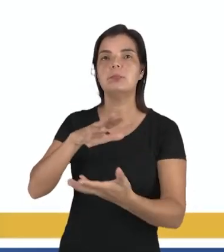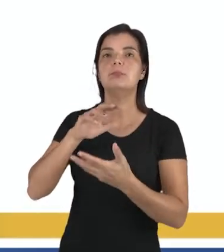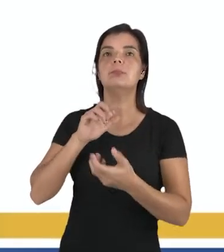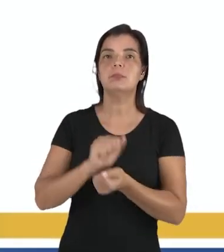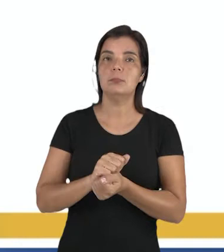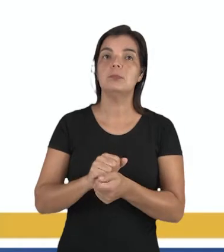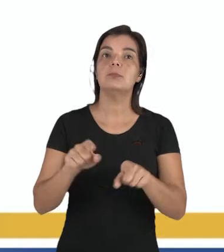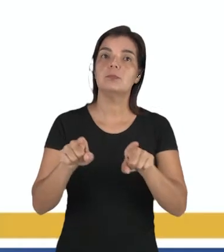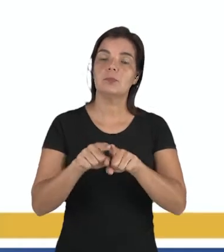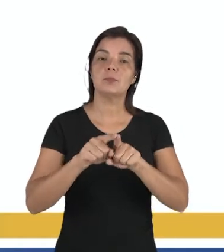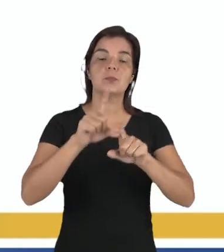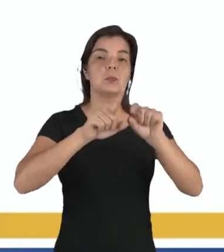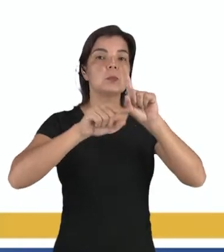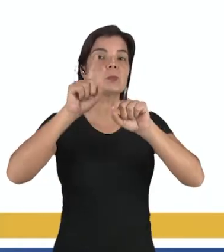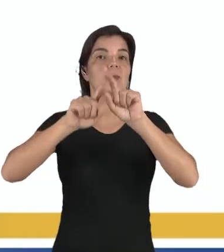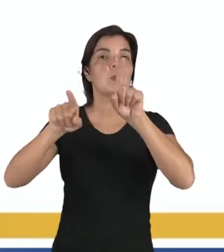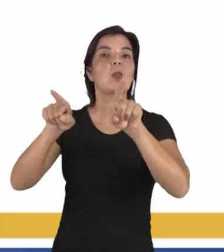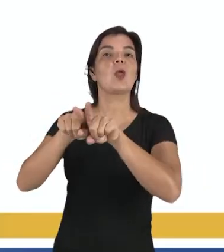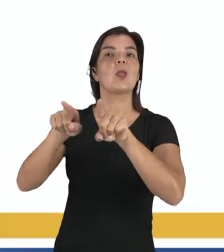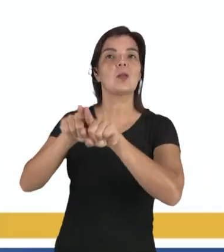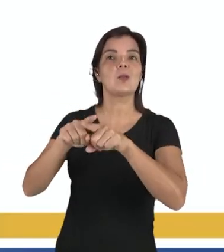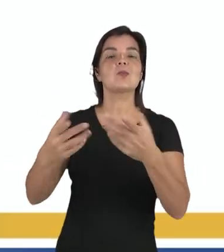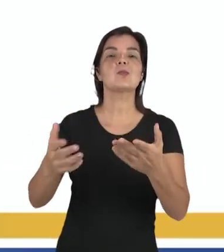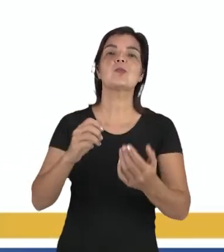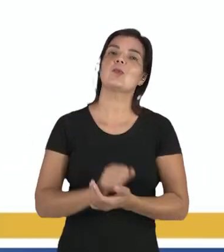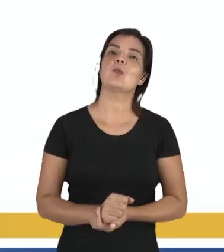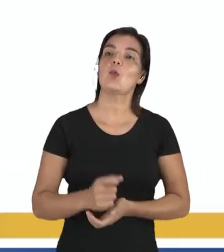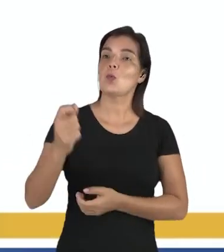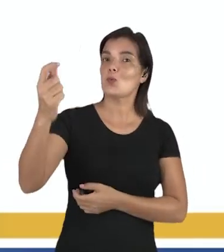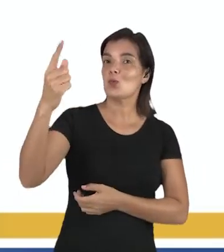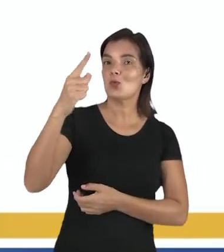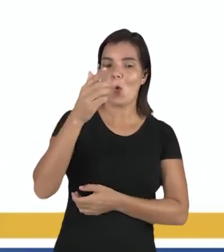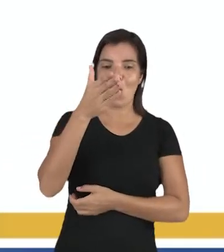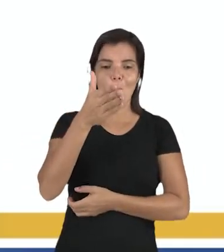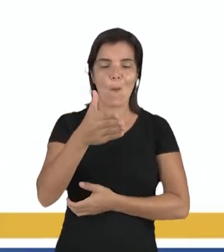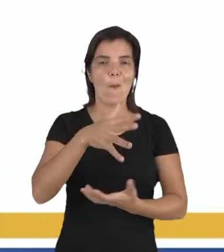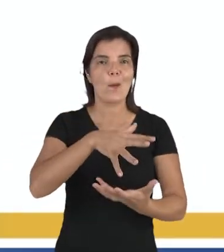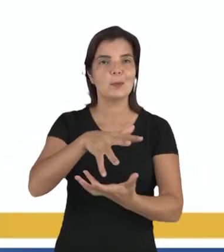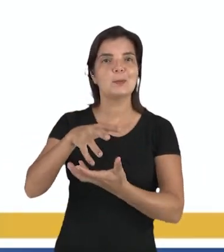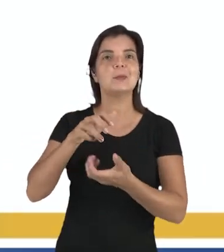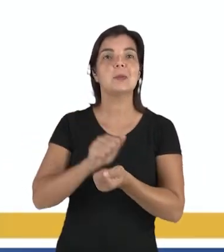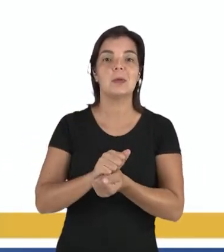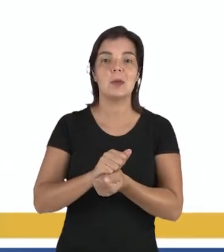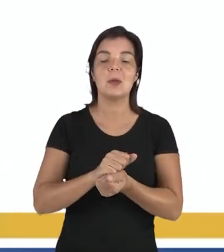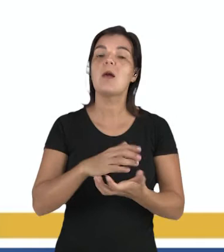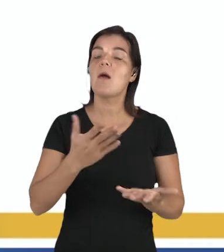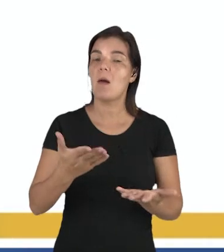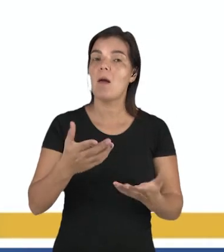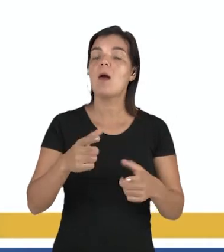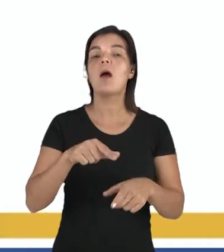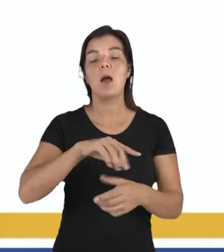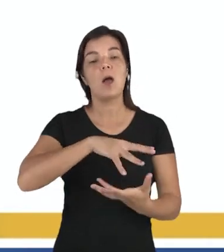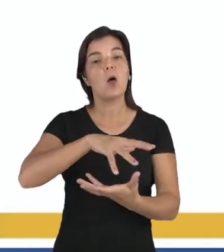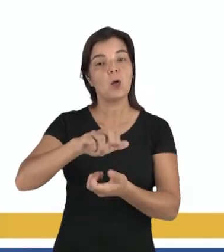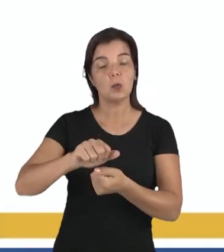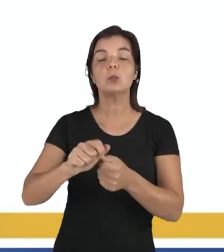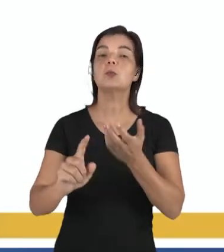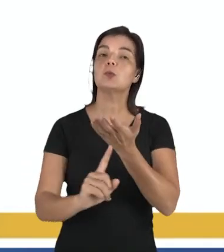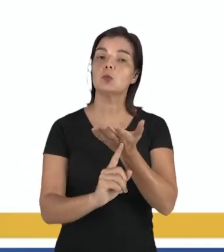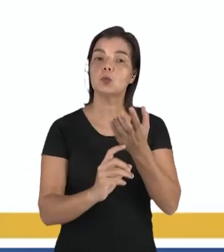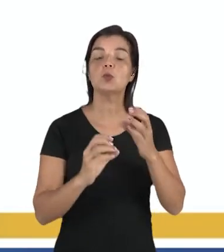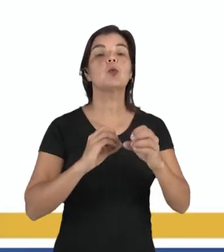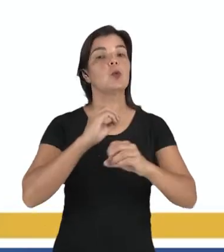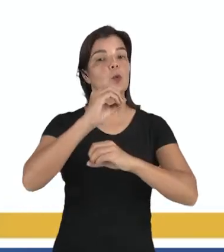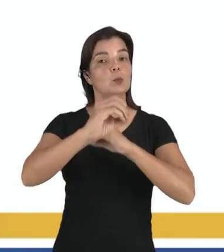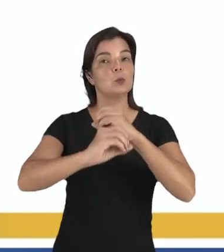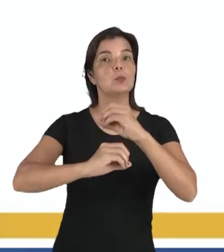a astronomia heliocêntrica. Não, o Sol está no centro do universo e a Terra é mais um dos planetas que gira